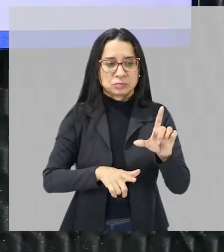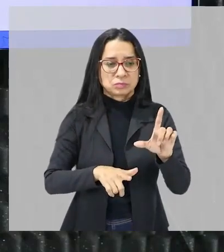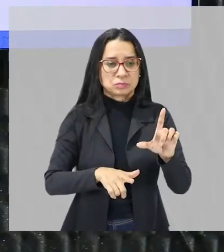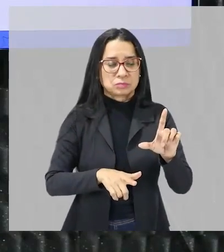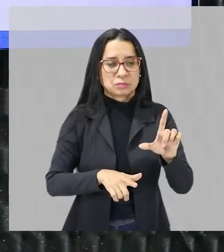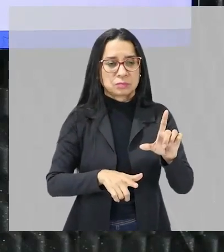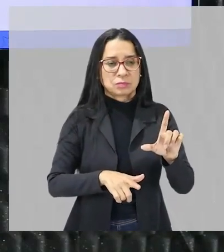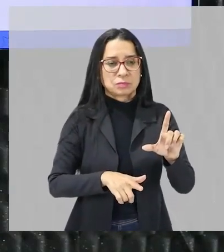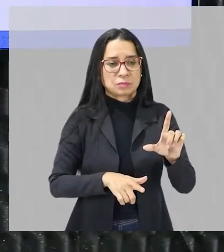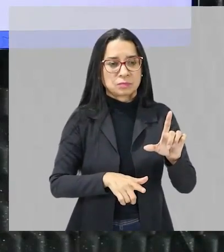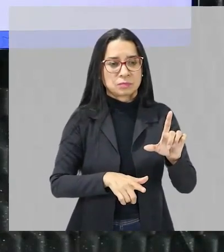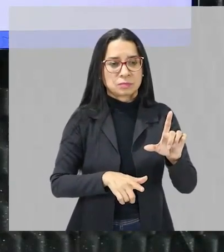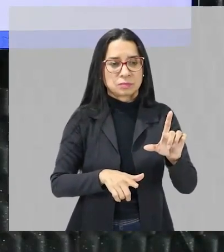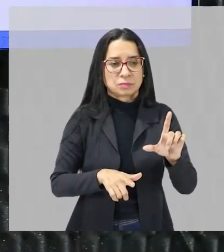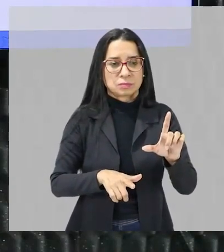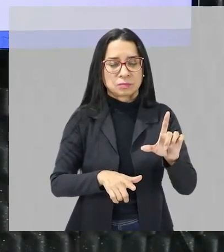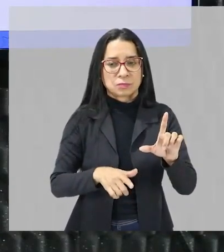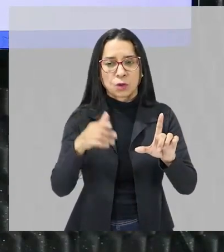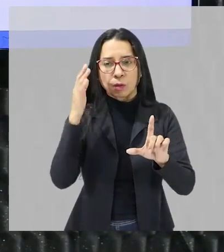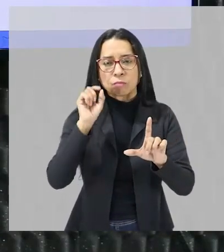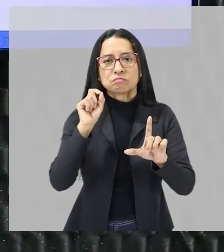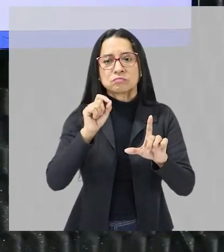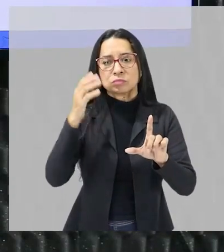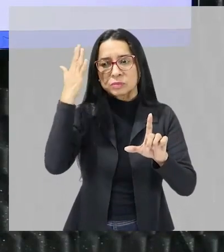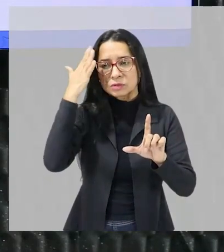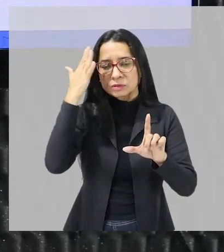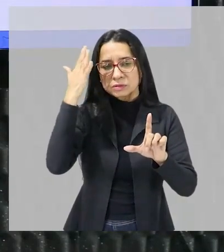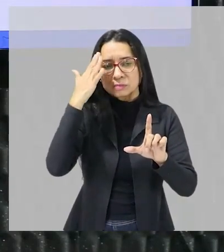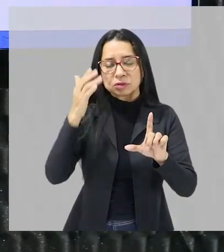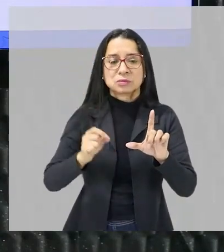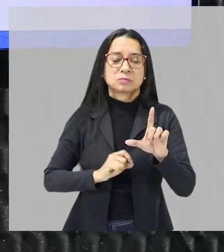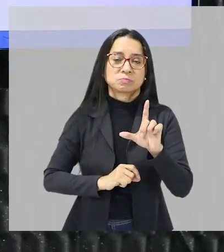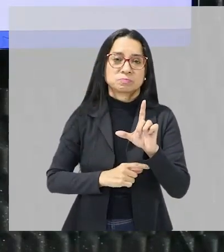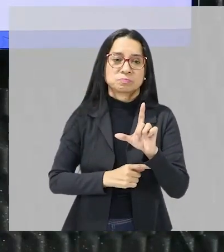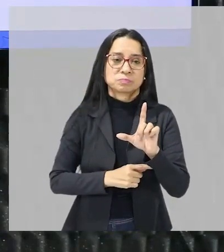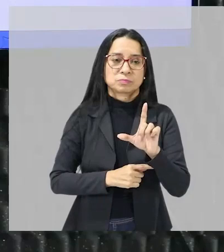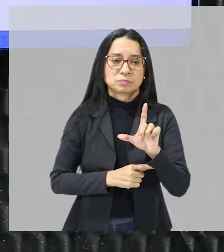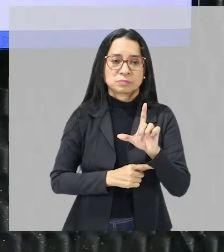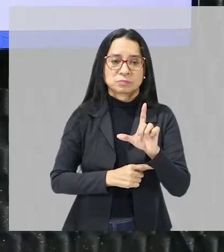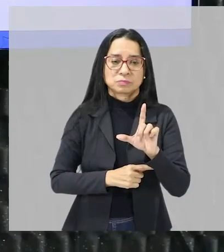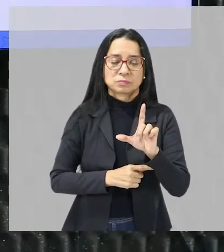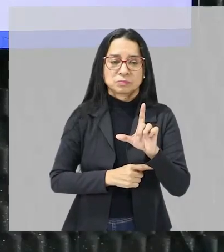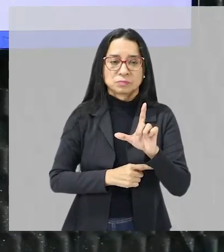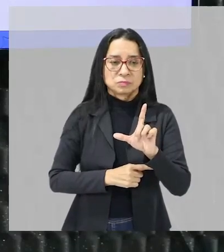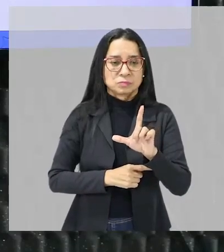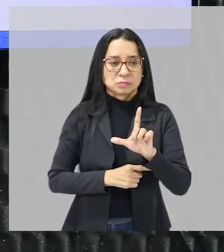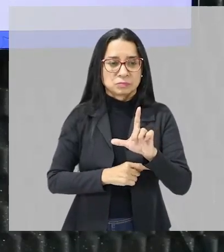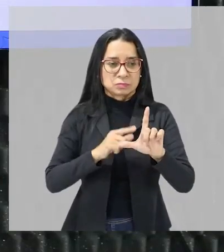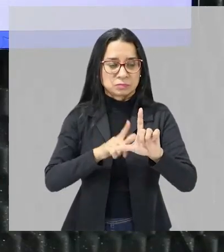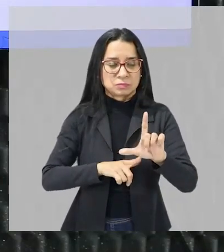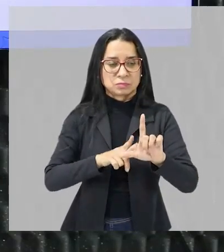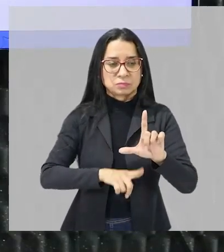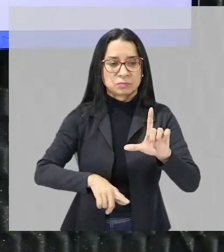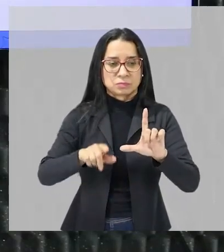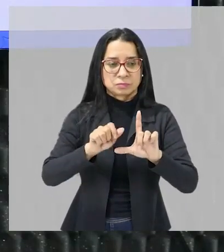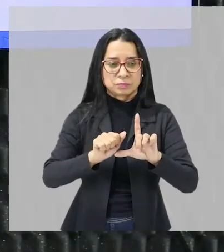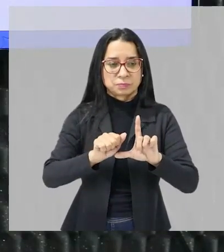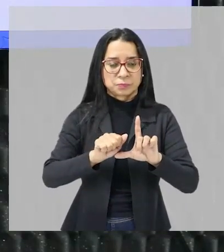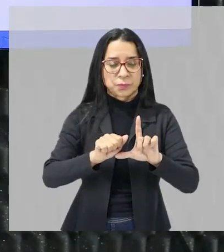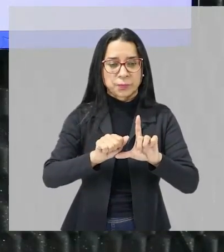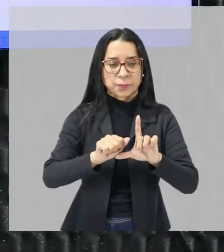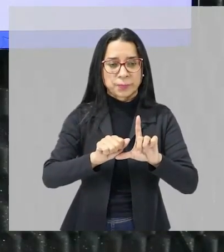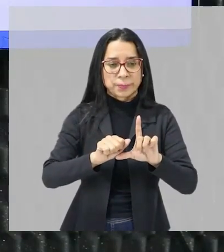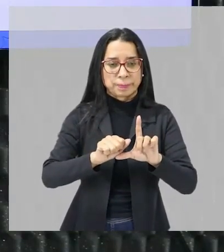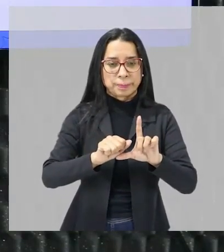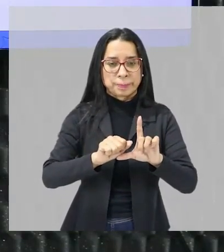70. O que esse entendimento está contestando? O que o entendimento, o que a gente leu, está contestando? Letra